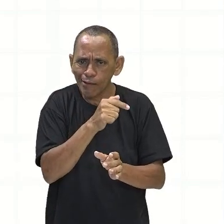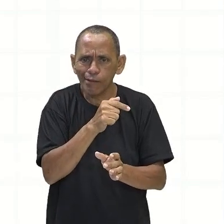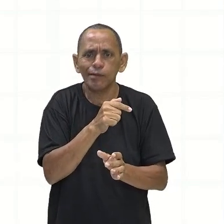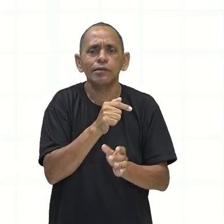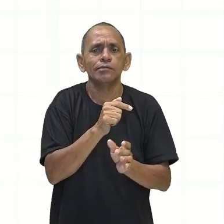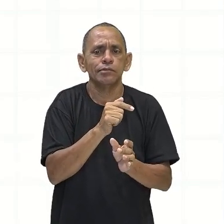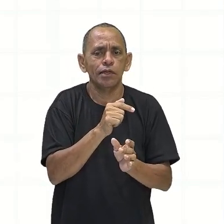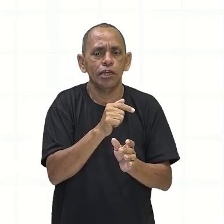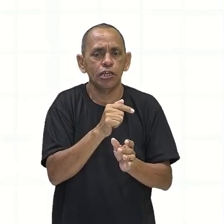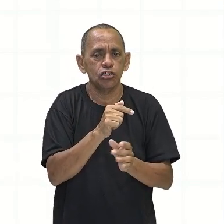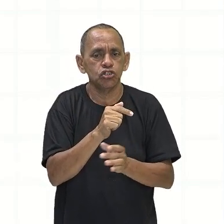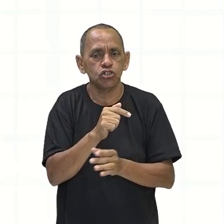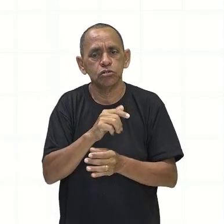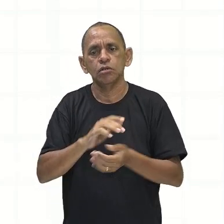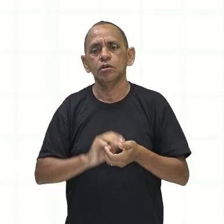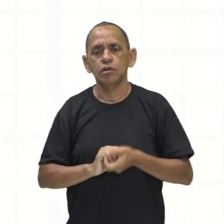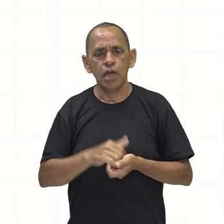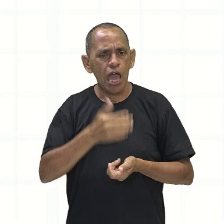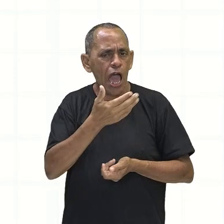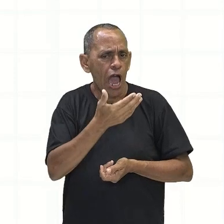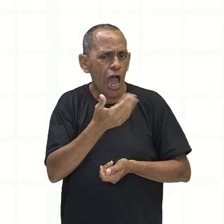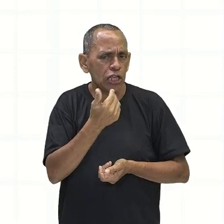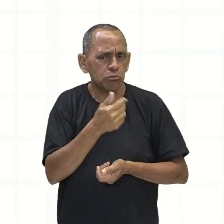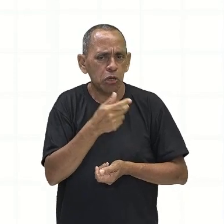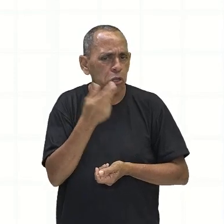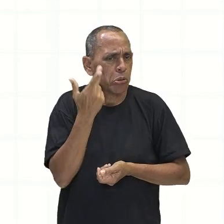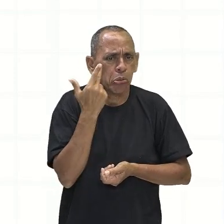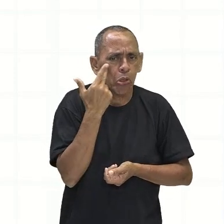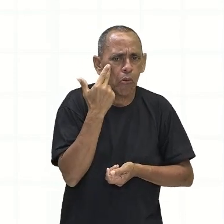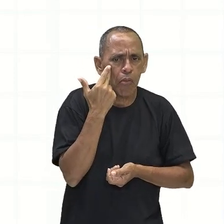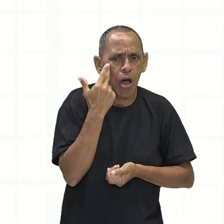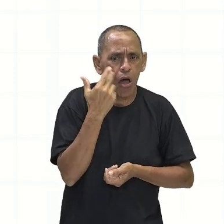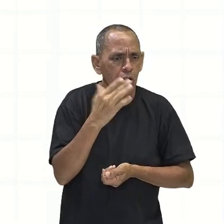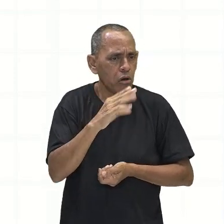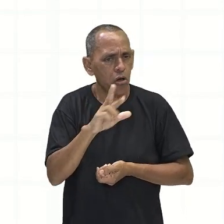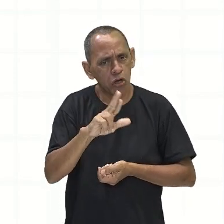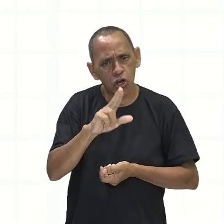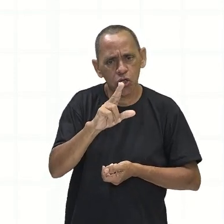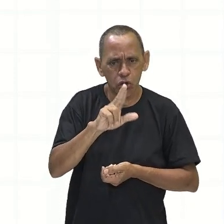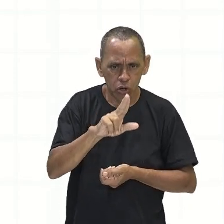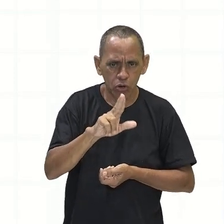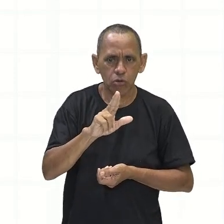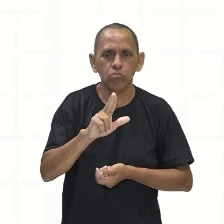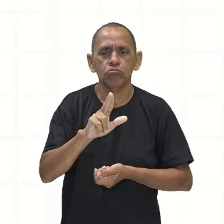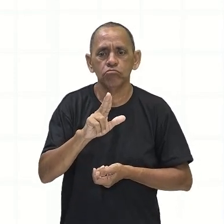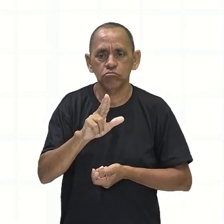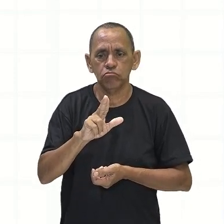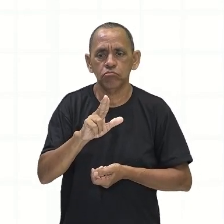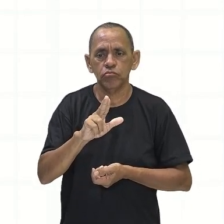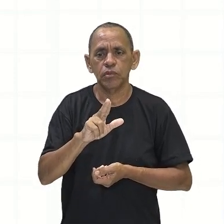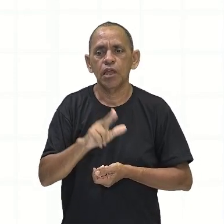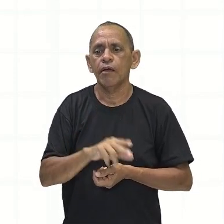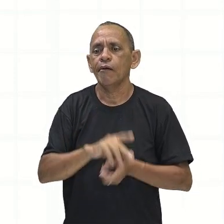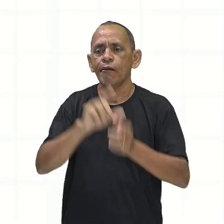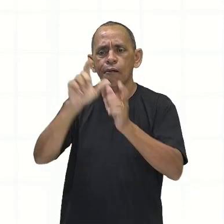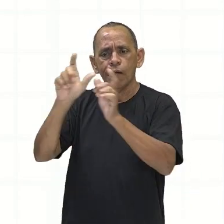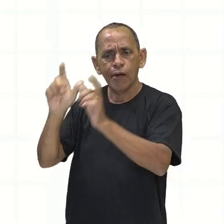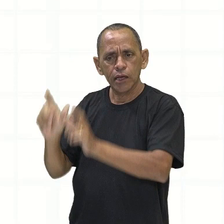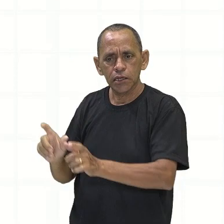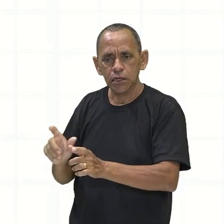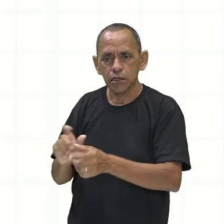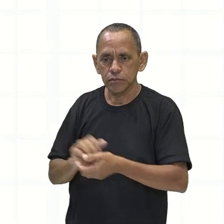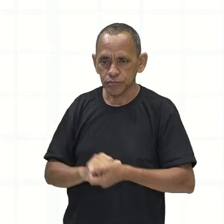Aí vamos ver esse texto aqui, esse elemento aqui que está destacado. Se eu perguntar para você